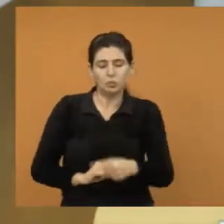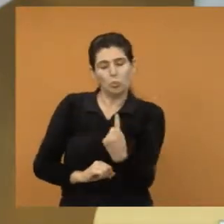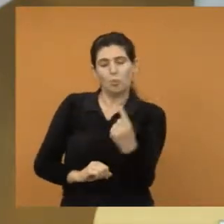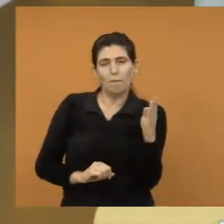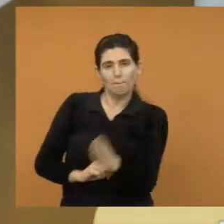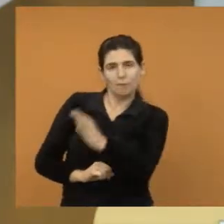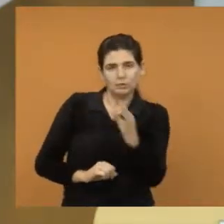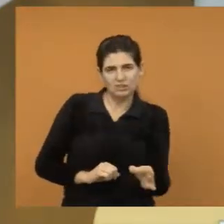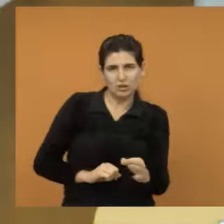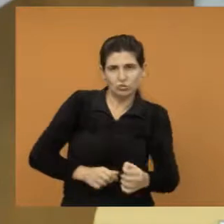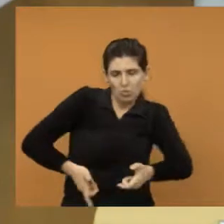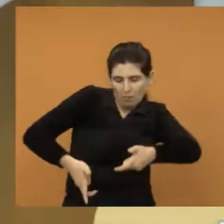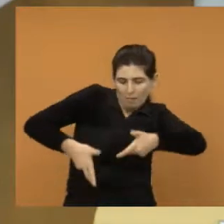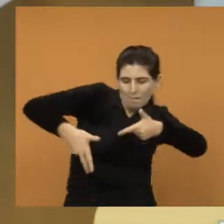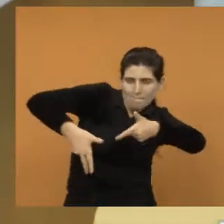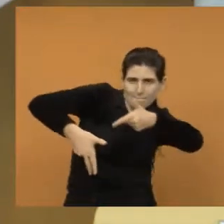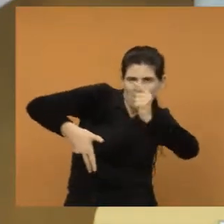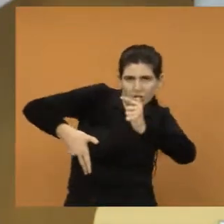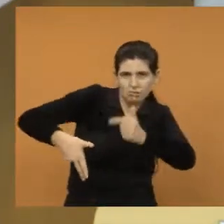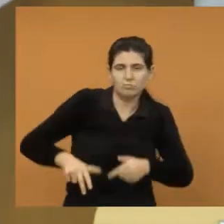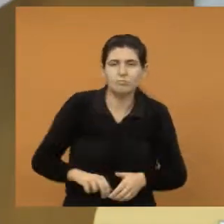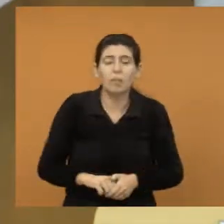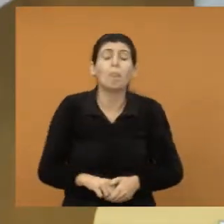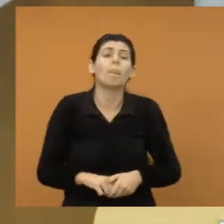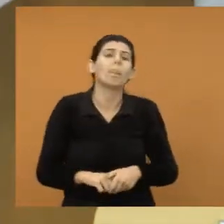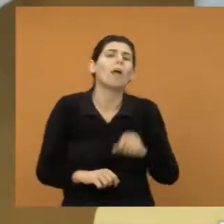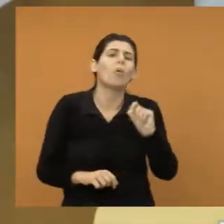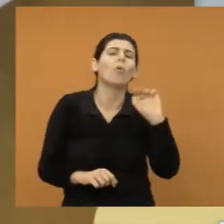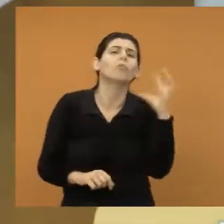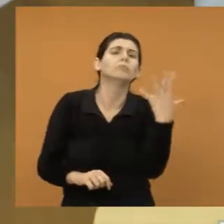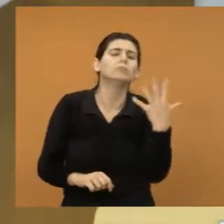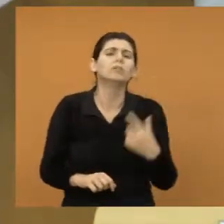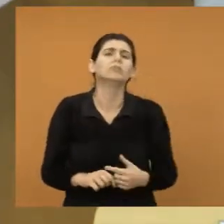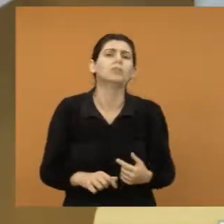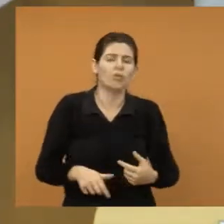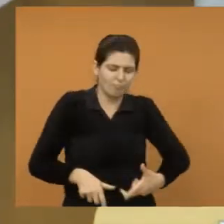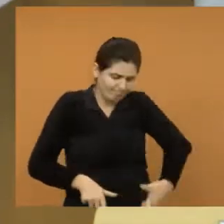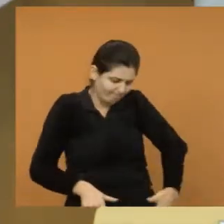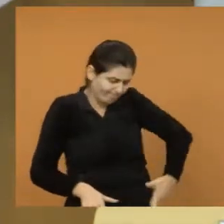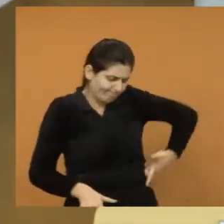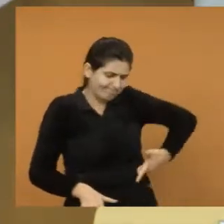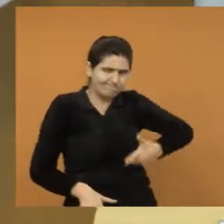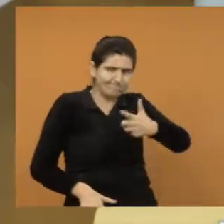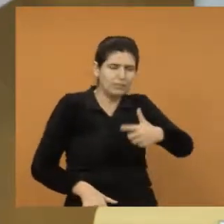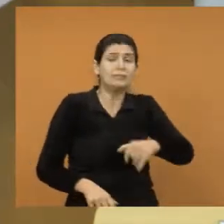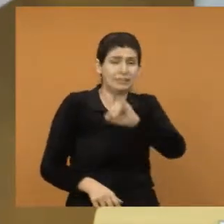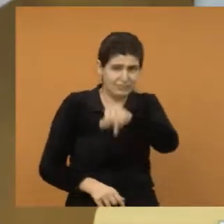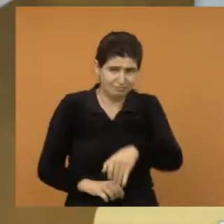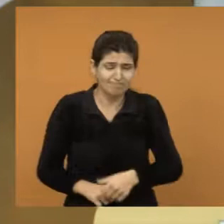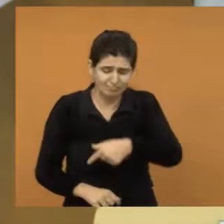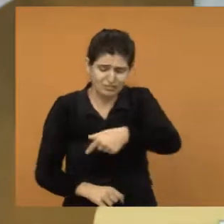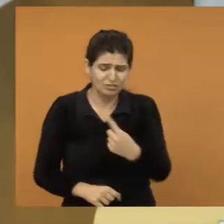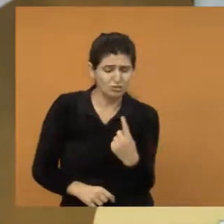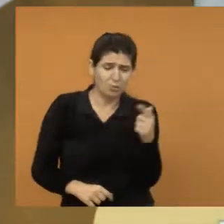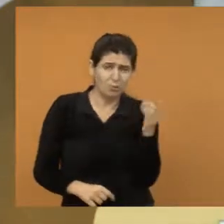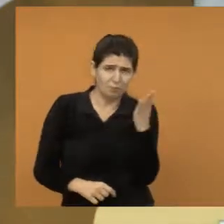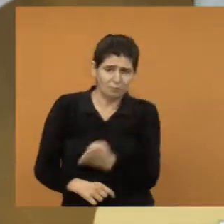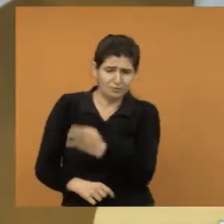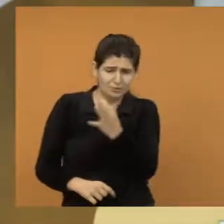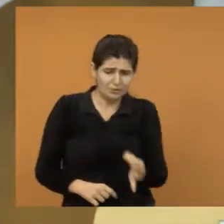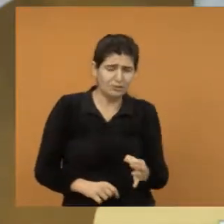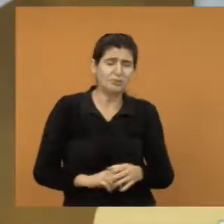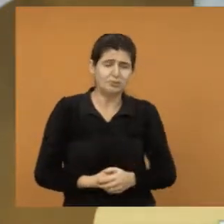71,1% dos homicídios foram praticados com armas de fogo. 71%.